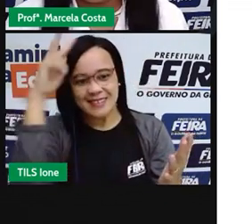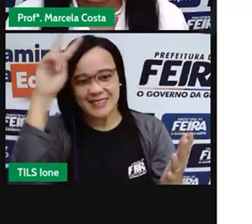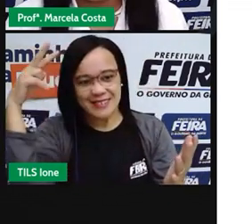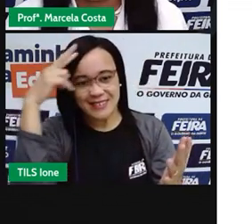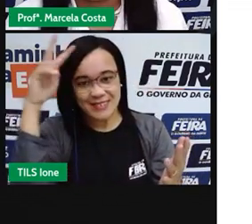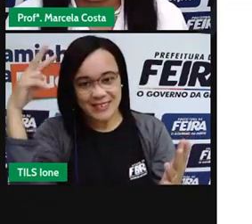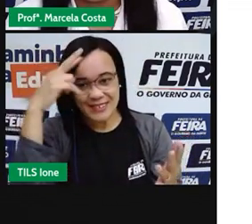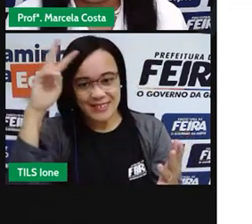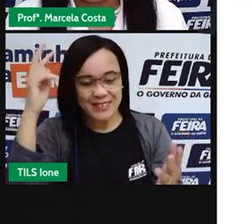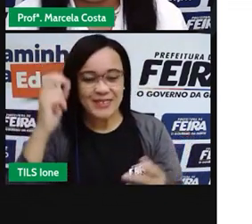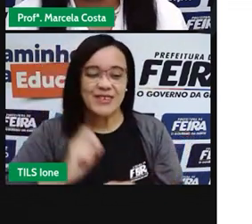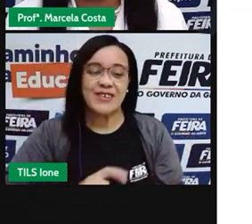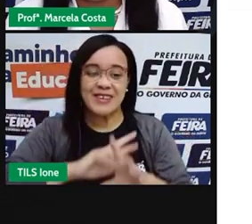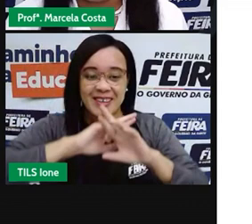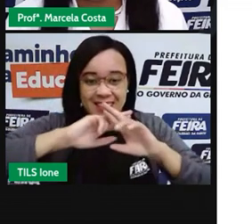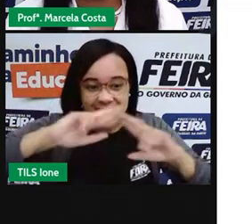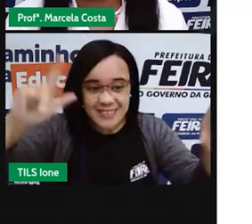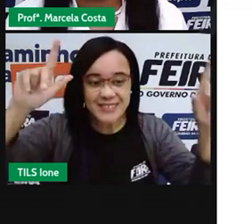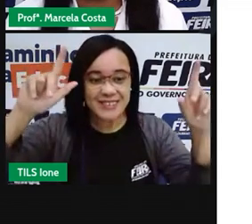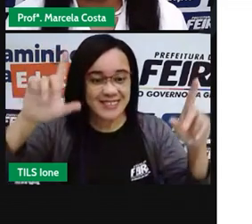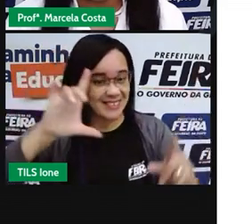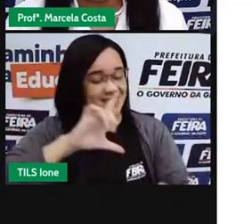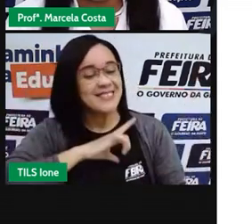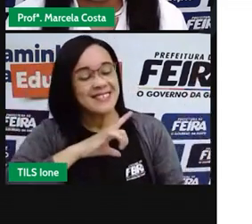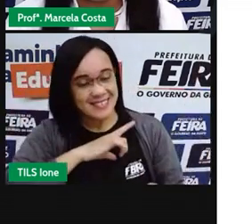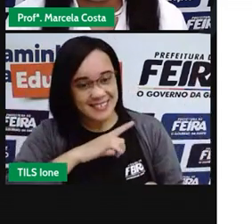Três Porquinhos, tá?